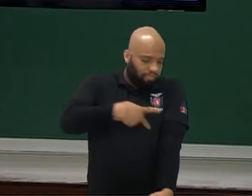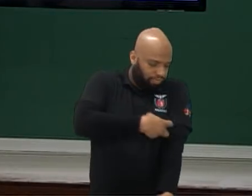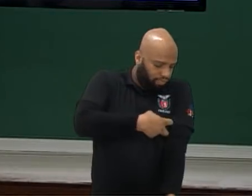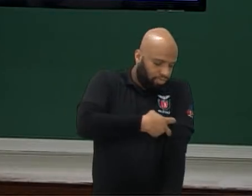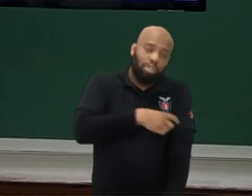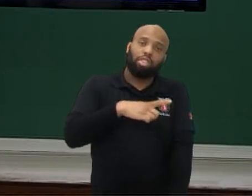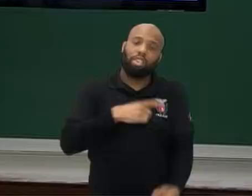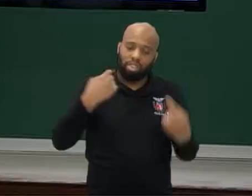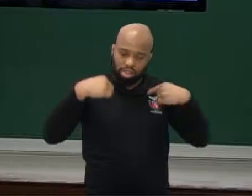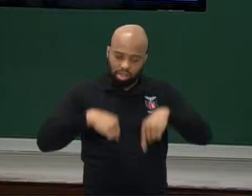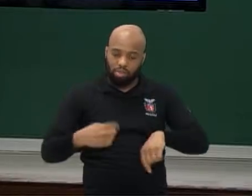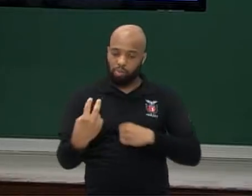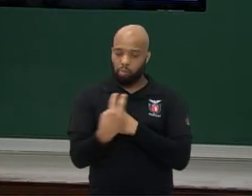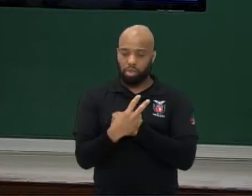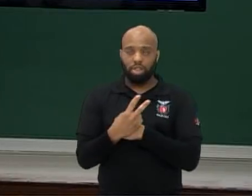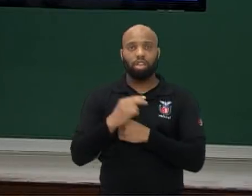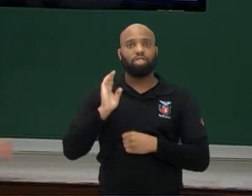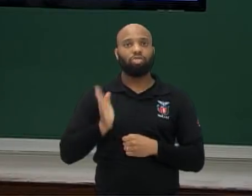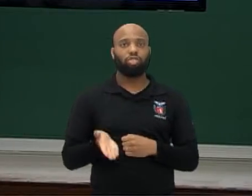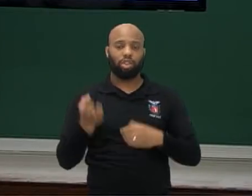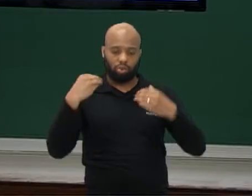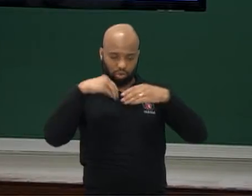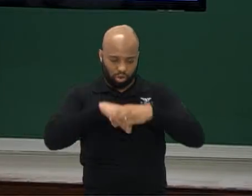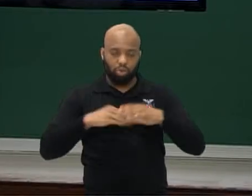tem anticorpos contra esses micro-organismos.